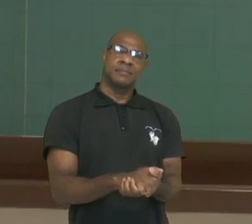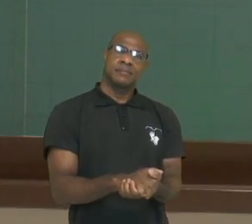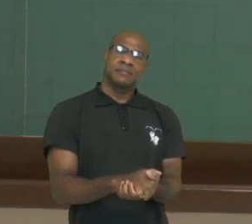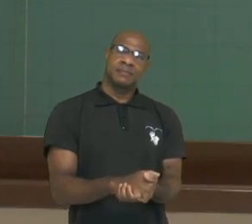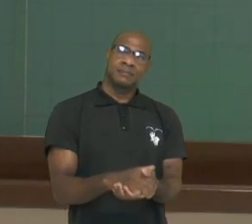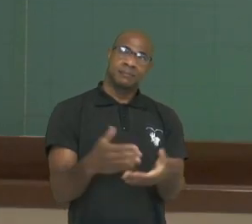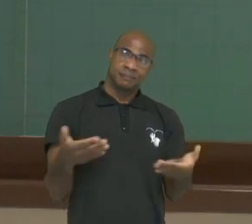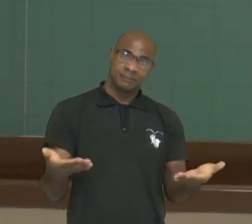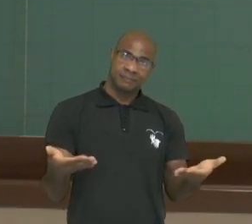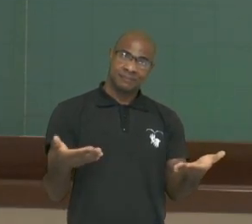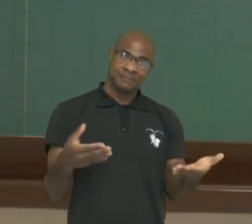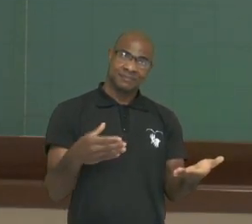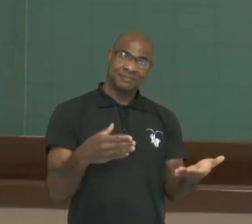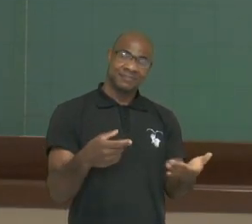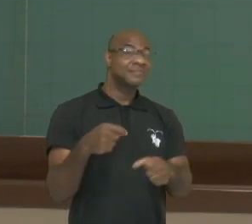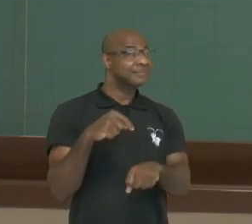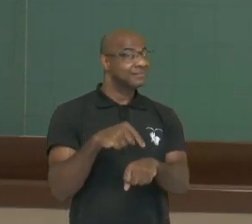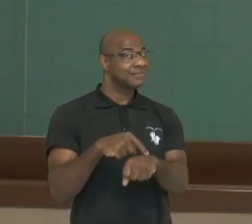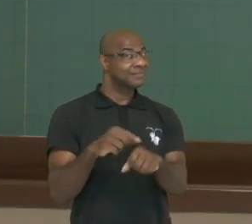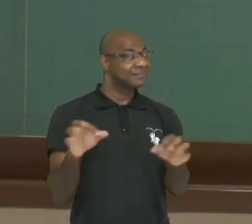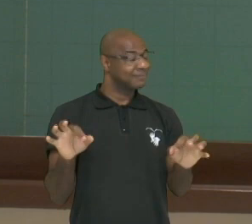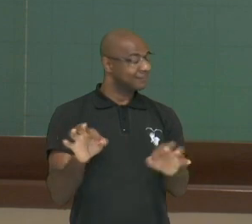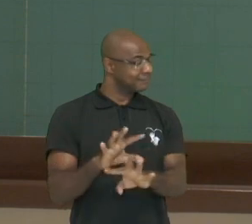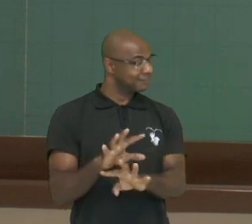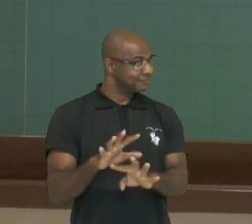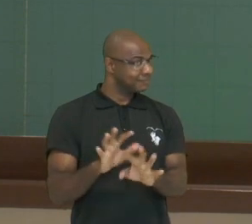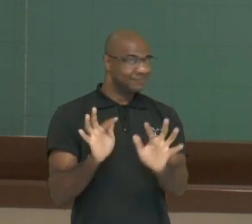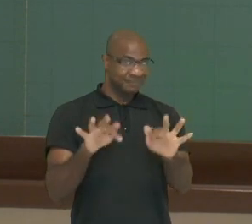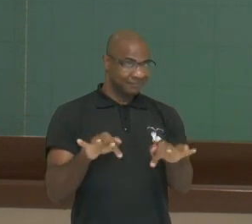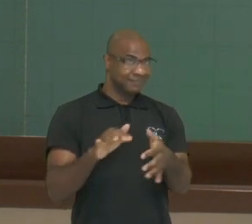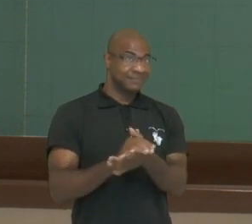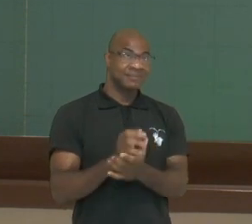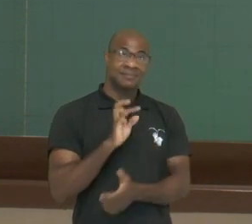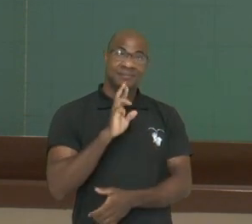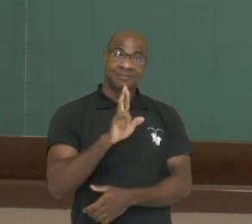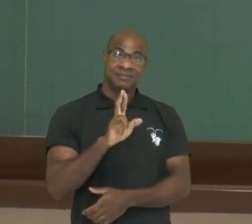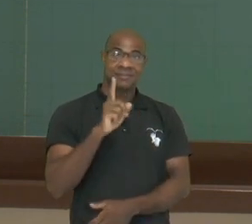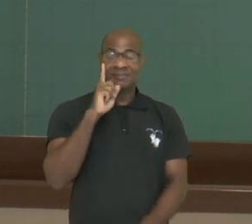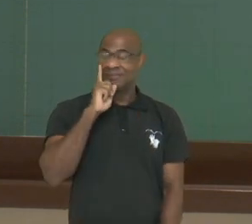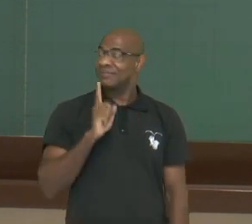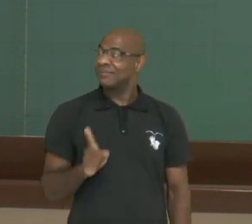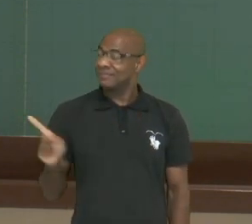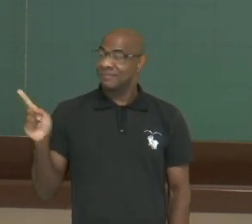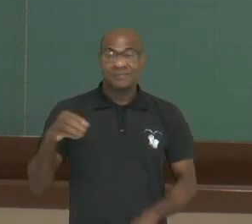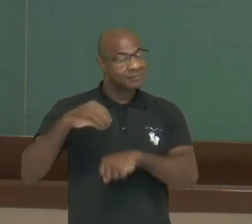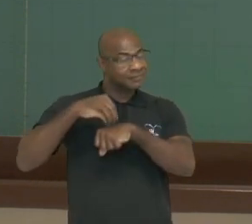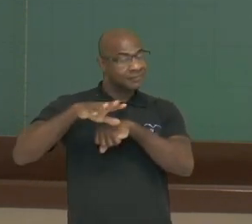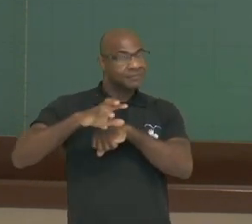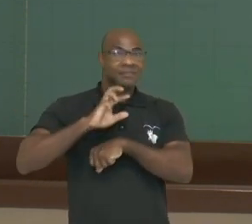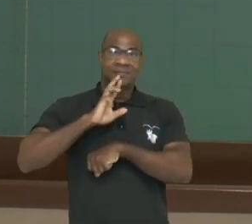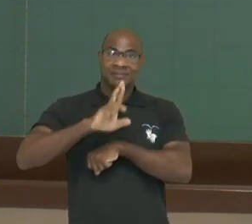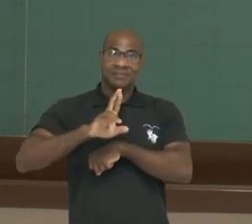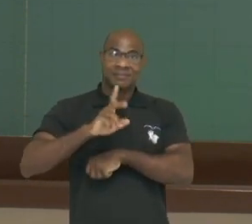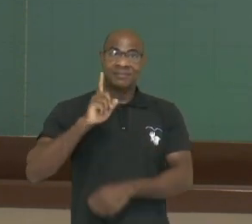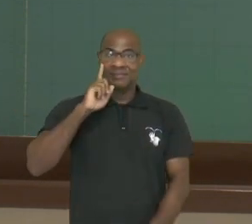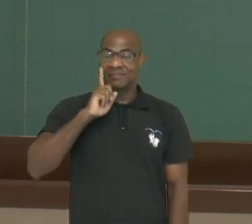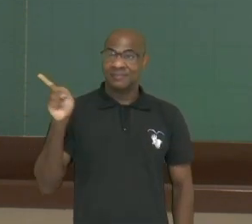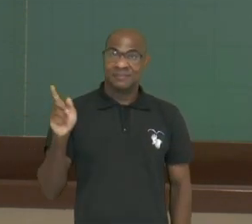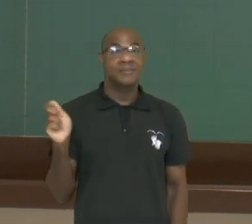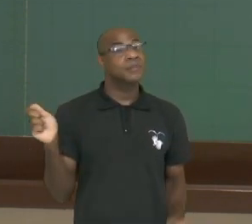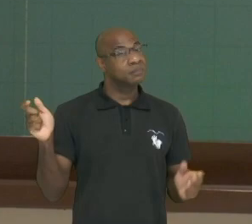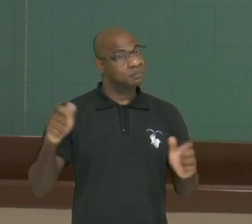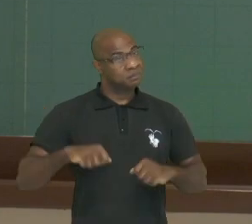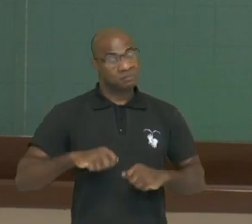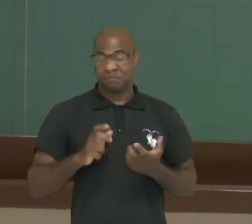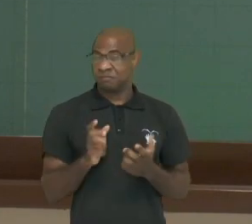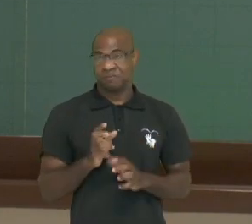Olá, tempo esgotado. Vamos à resposta certa. Como sugestão de resposta, já que a resposta pode ser